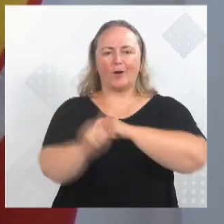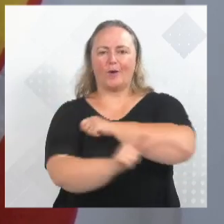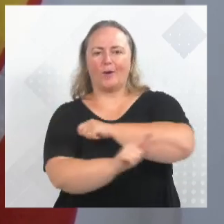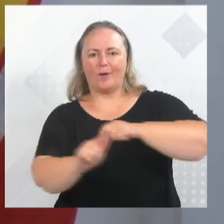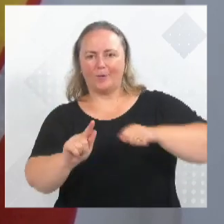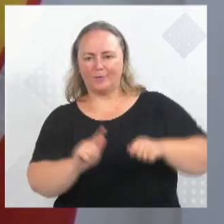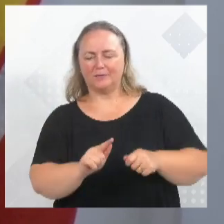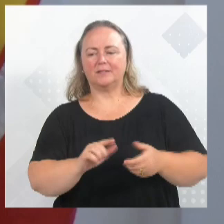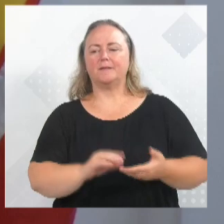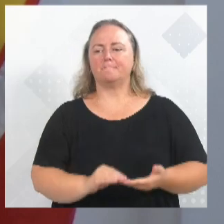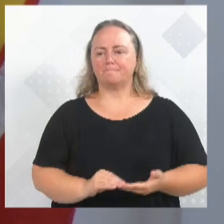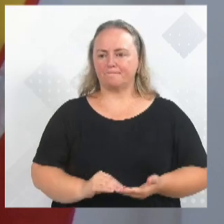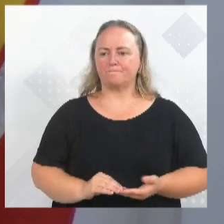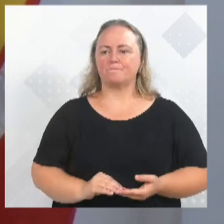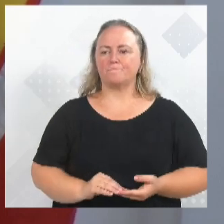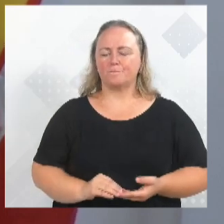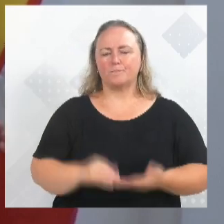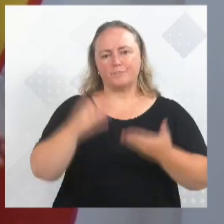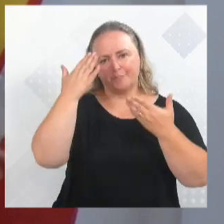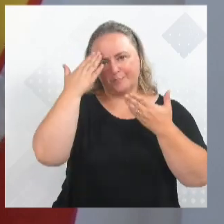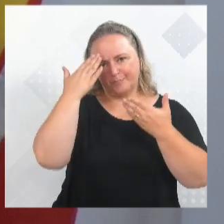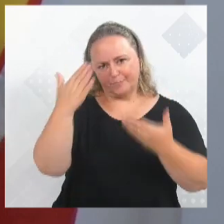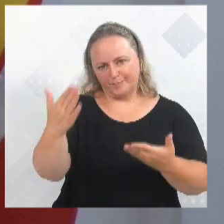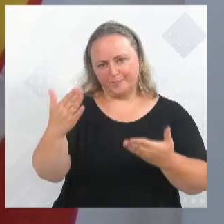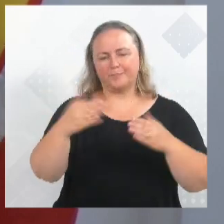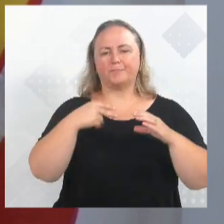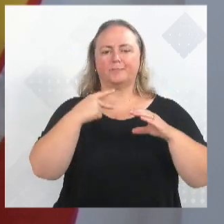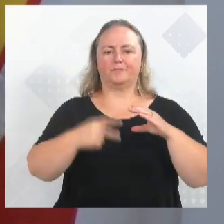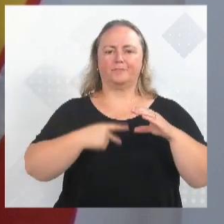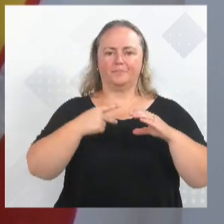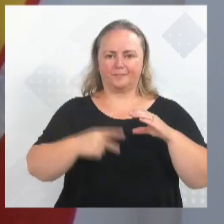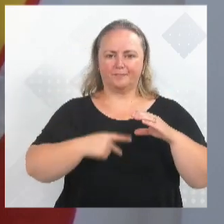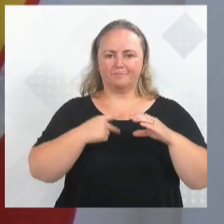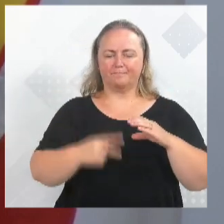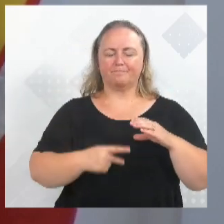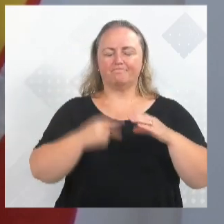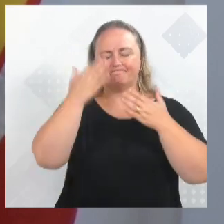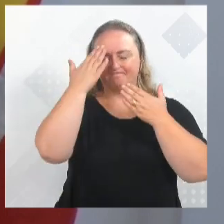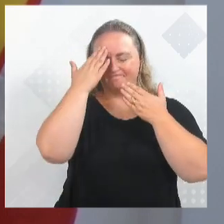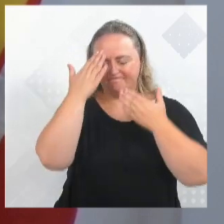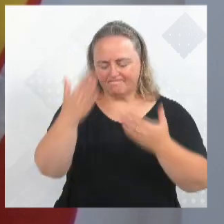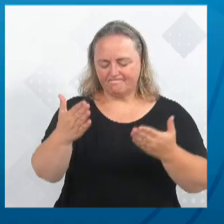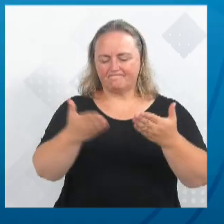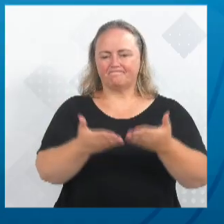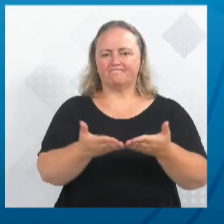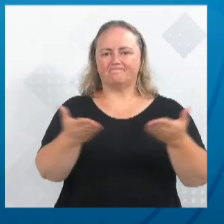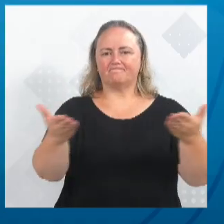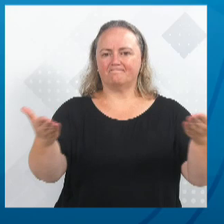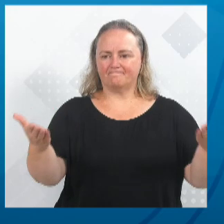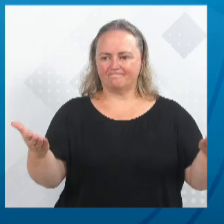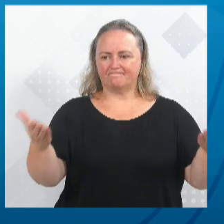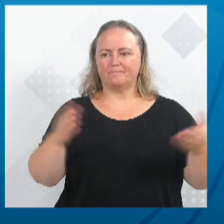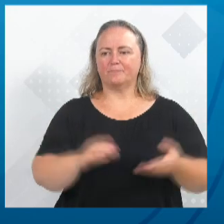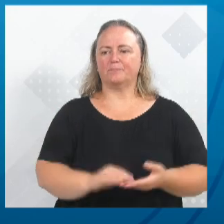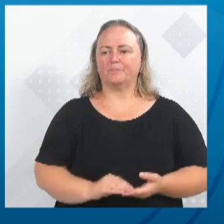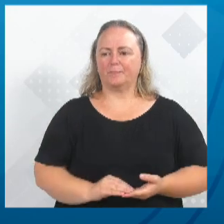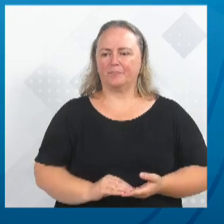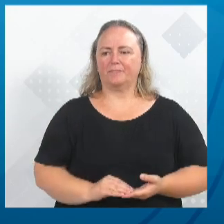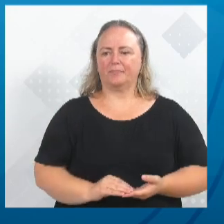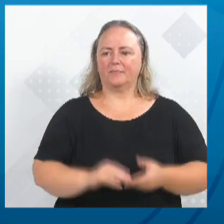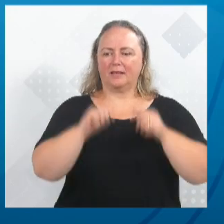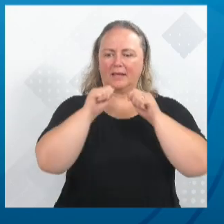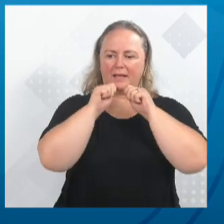quero aqui agradecer a este Parlamento a casa aos assessores